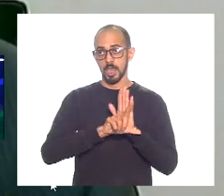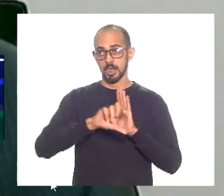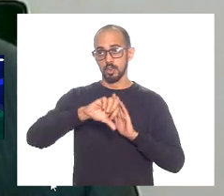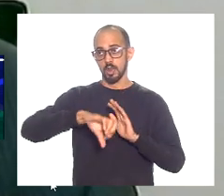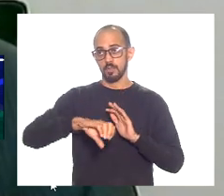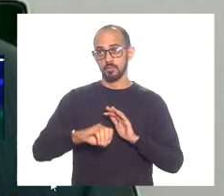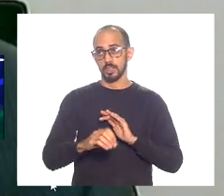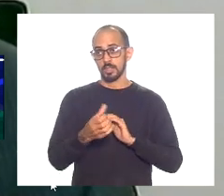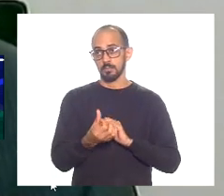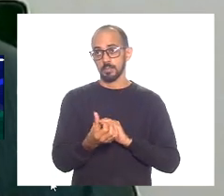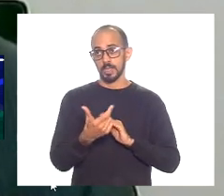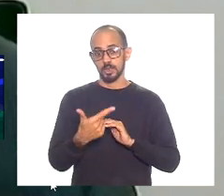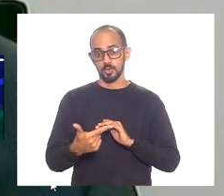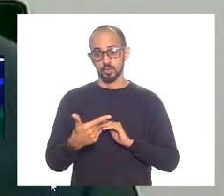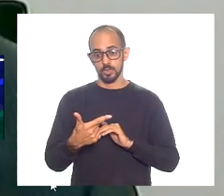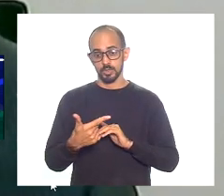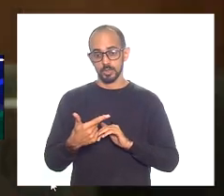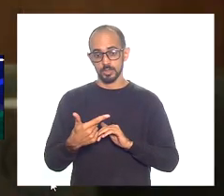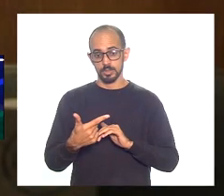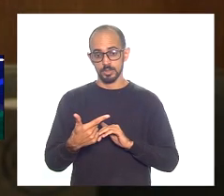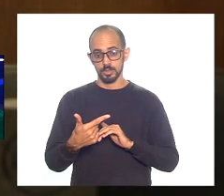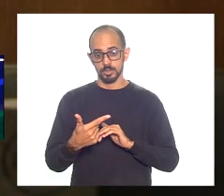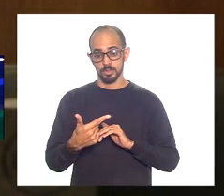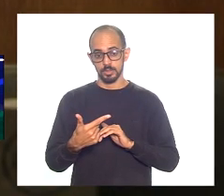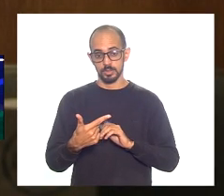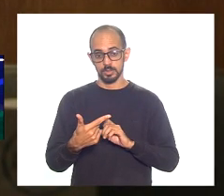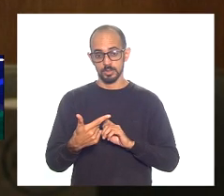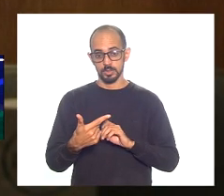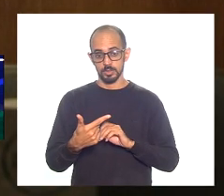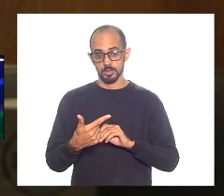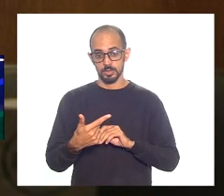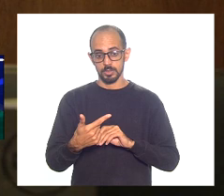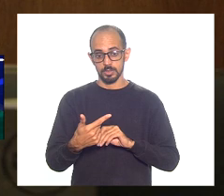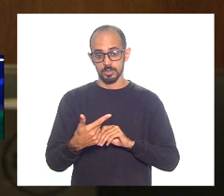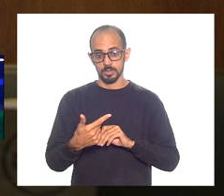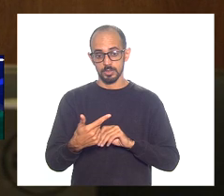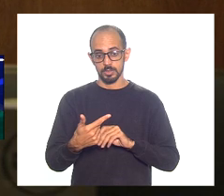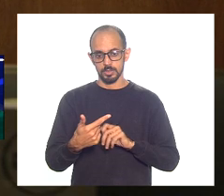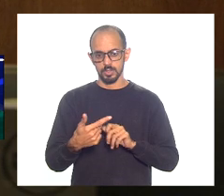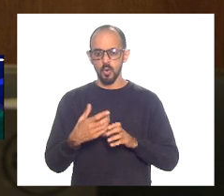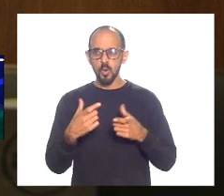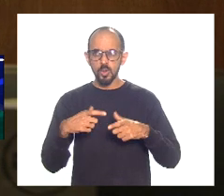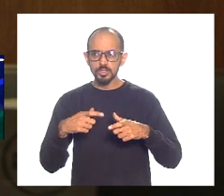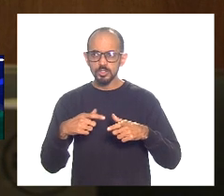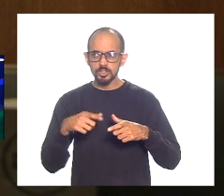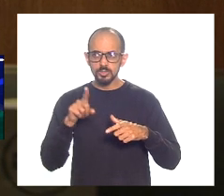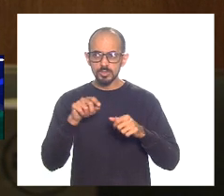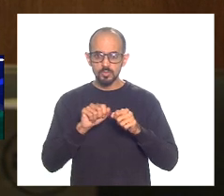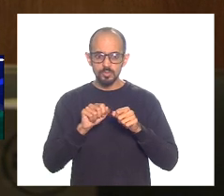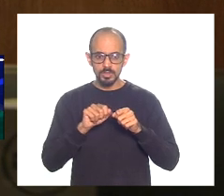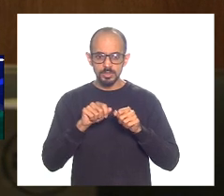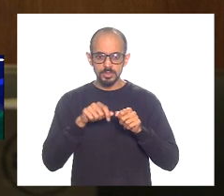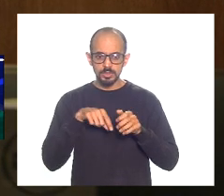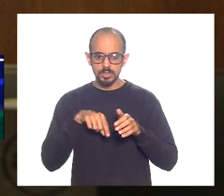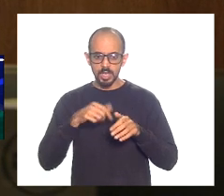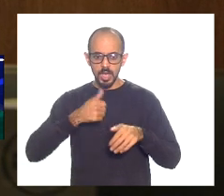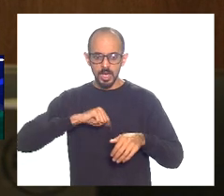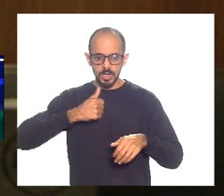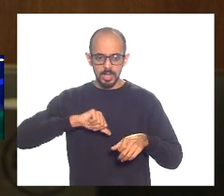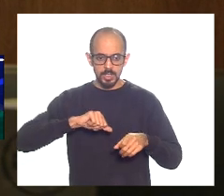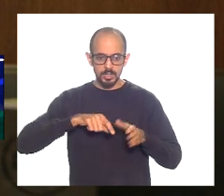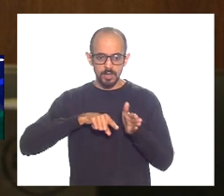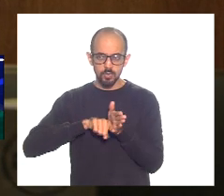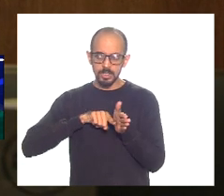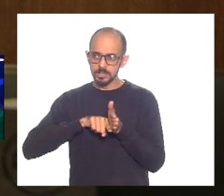9062, de 22 de outubro de 2020. Aonde Vossa Excelência fez a análise, deputado Márcio? Sim, senhor presidente. Aonde foi feita a